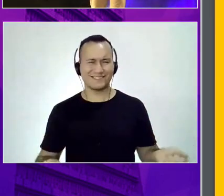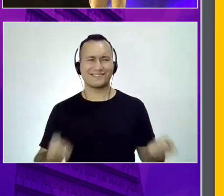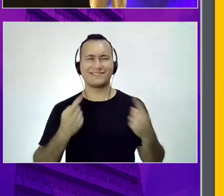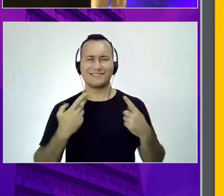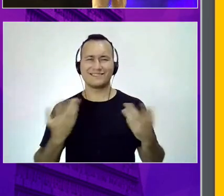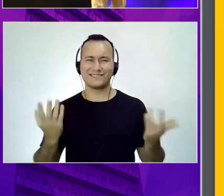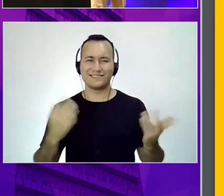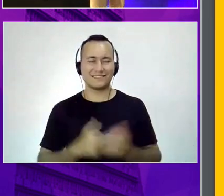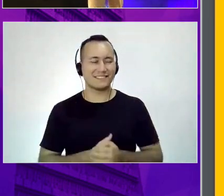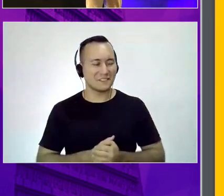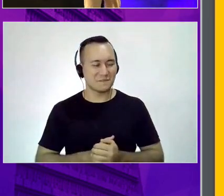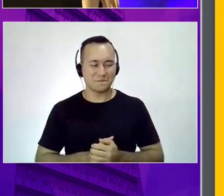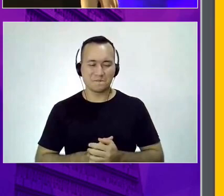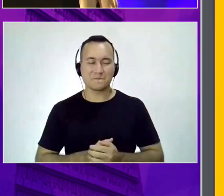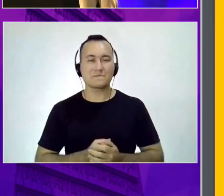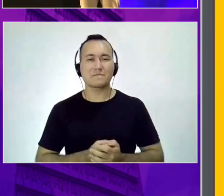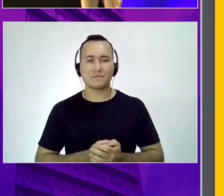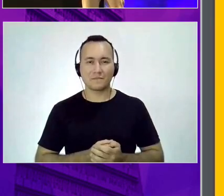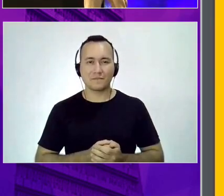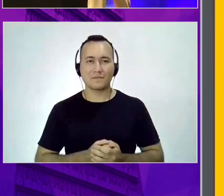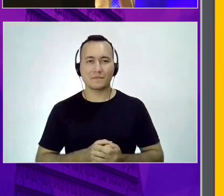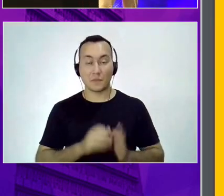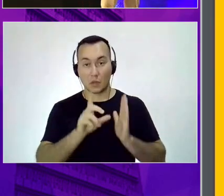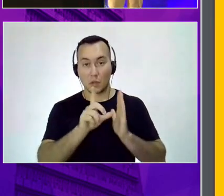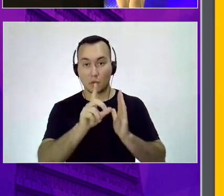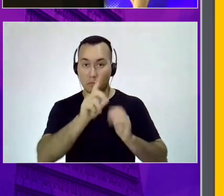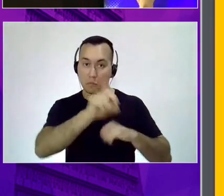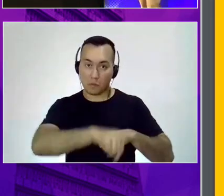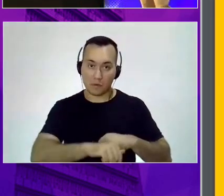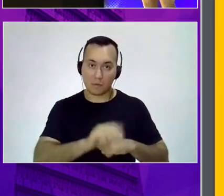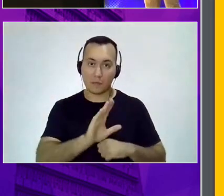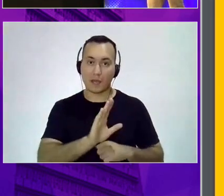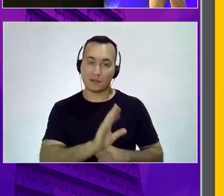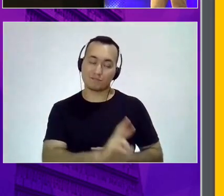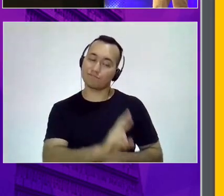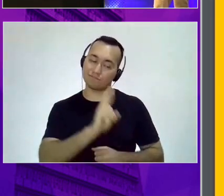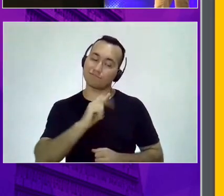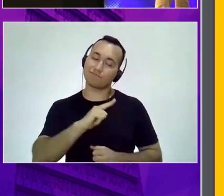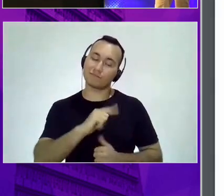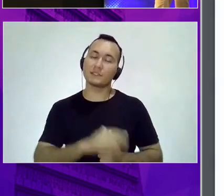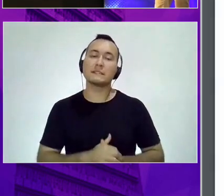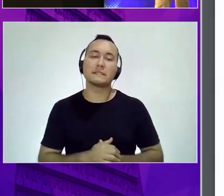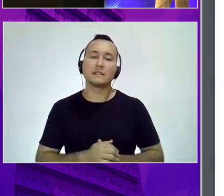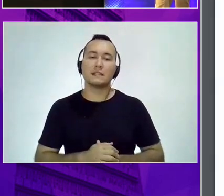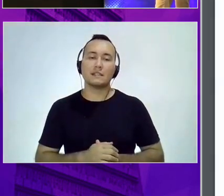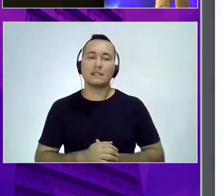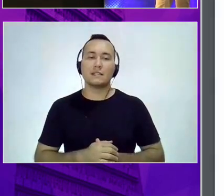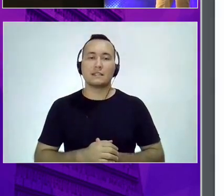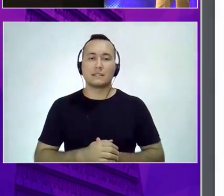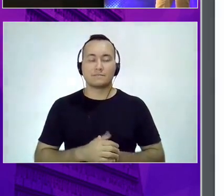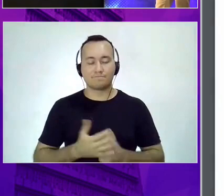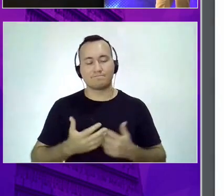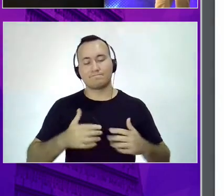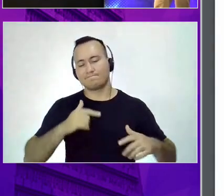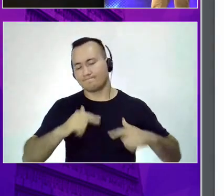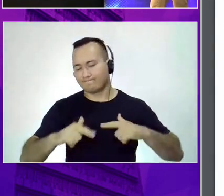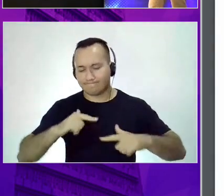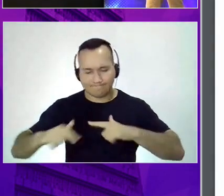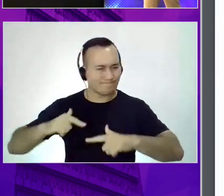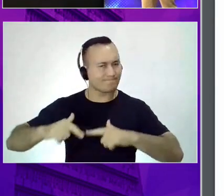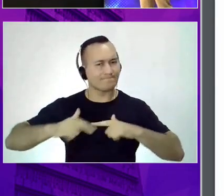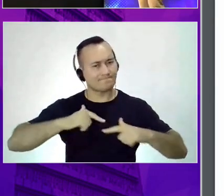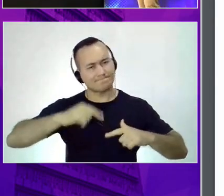Enfim, muitos prompts depois, muito trabalho depois, muita tentativa e erro, muito aprendizado, a gente